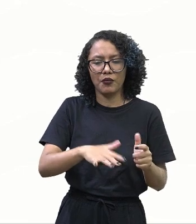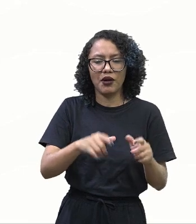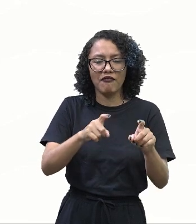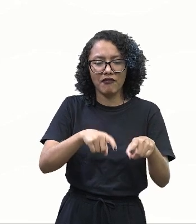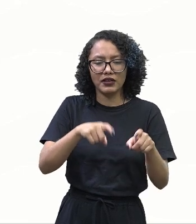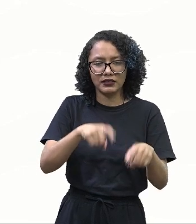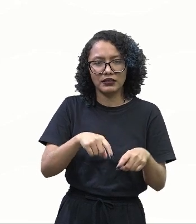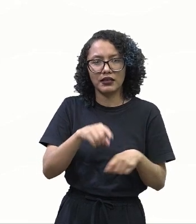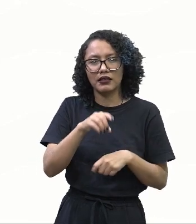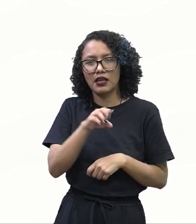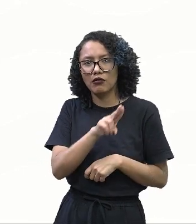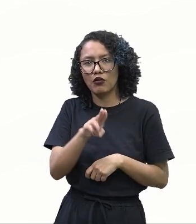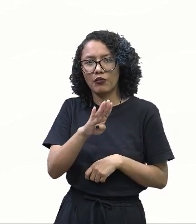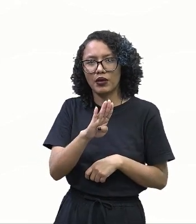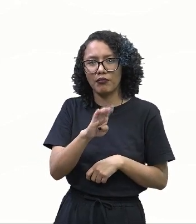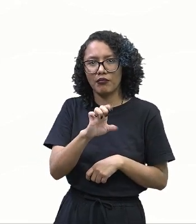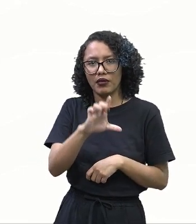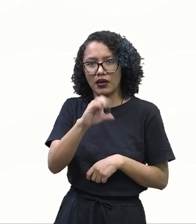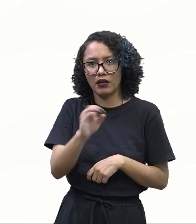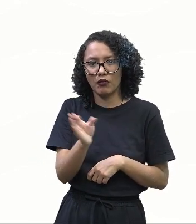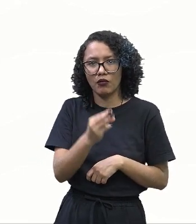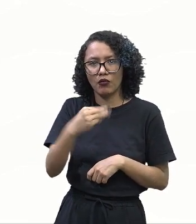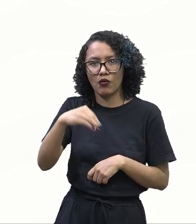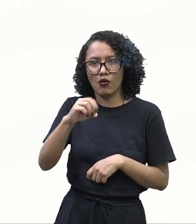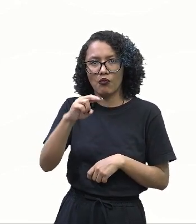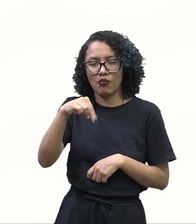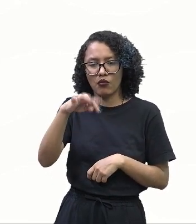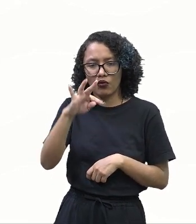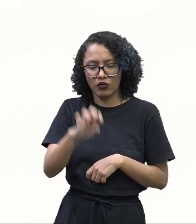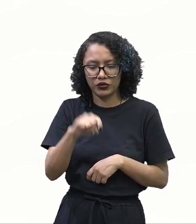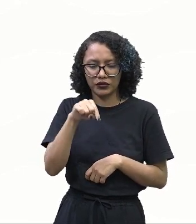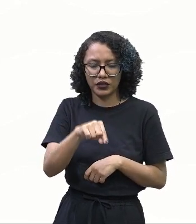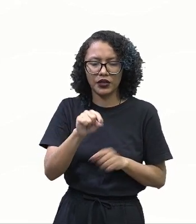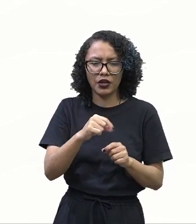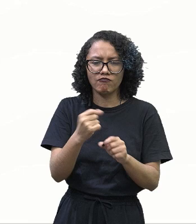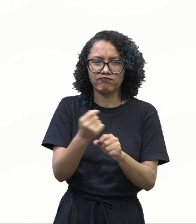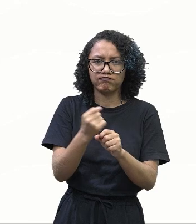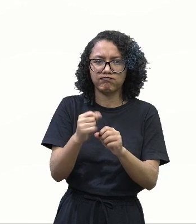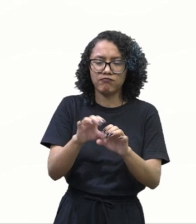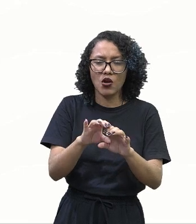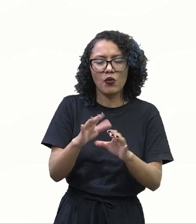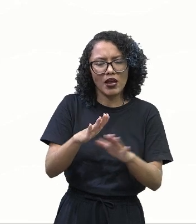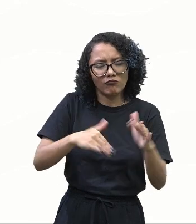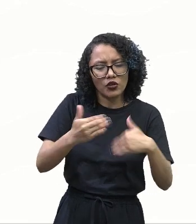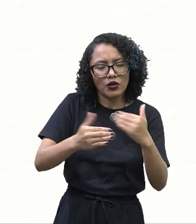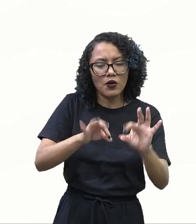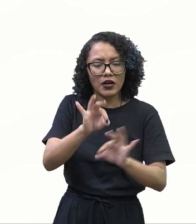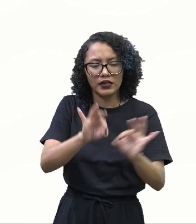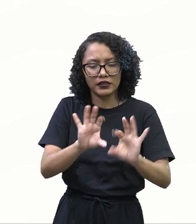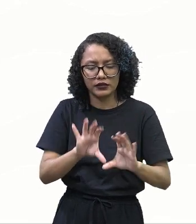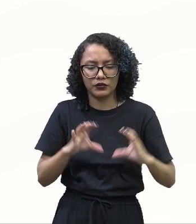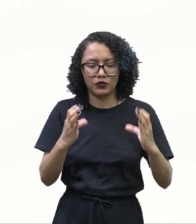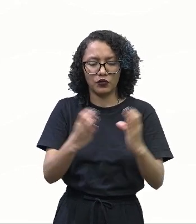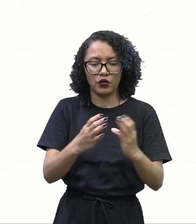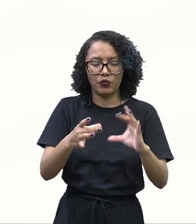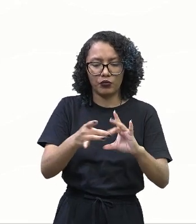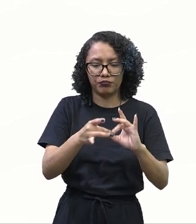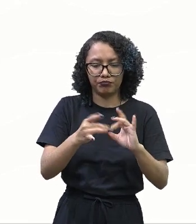Belo Monte. E nessa fazenda, eles vão construir uma comunidade coletiva, uma